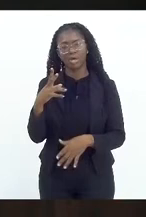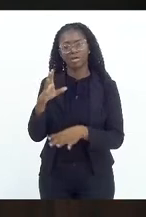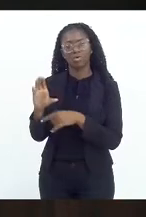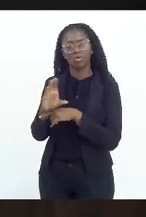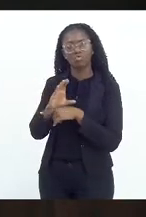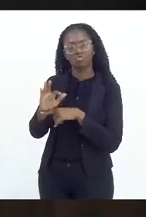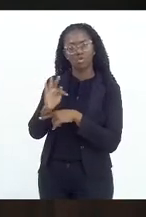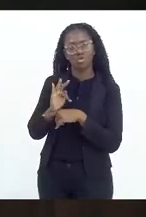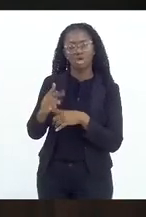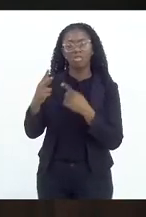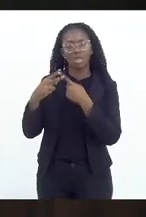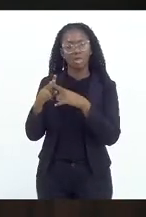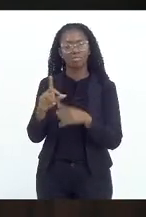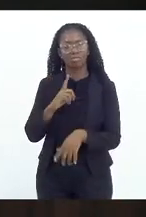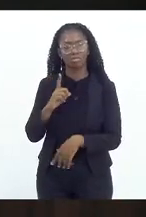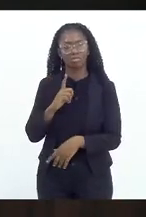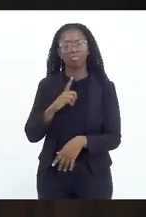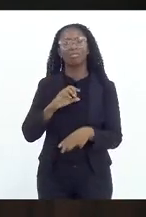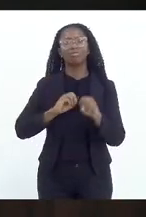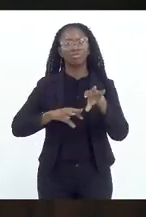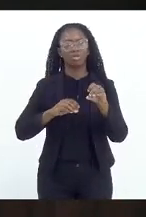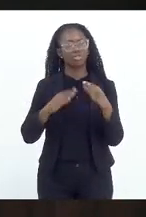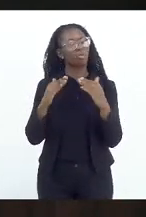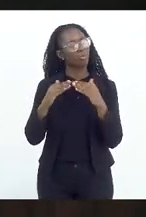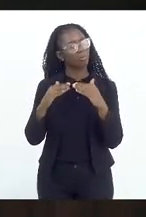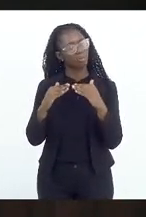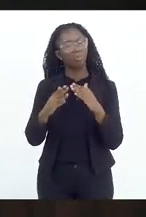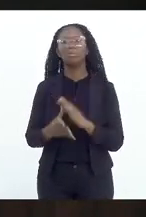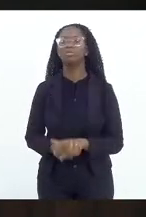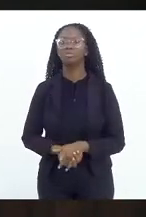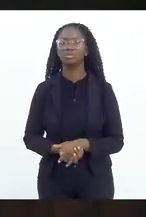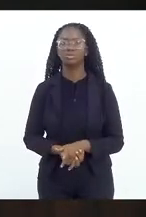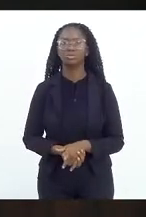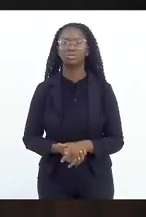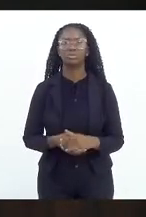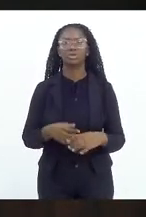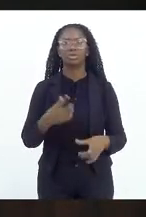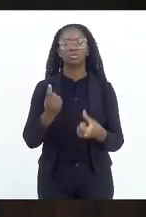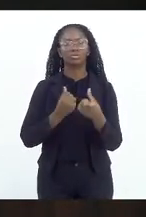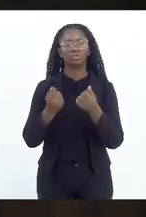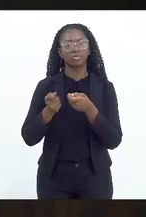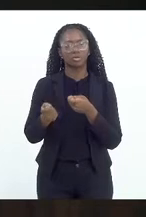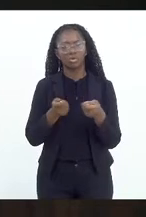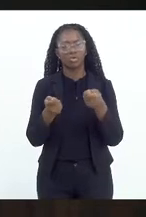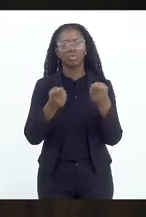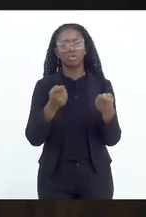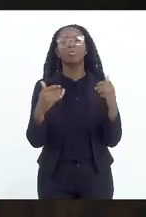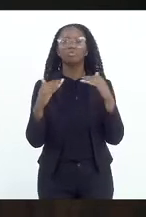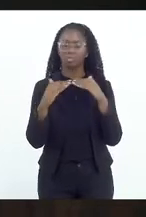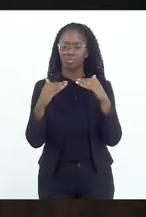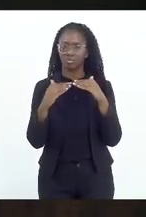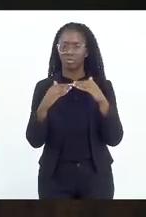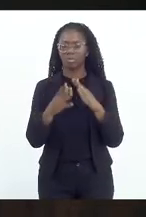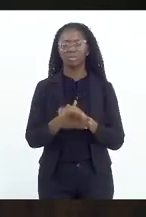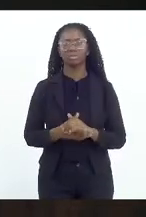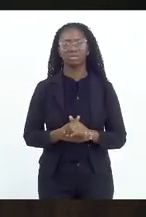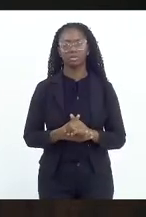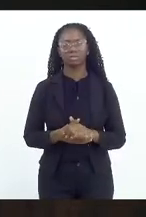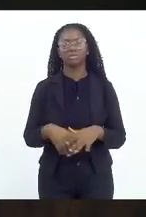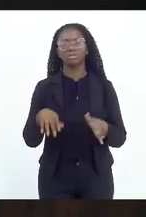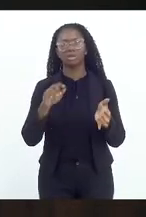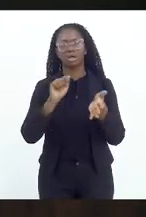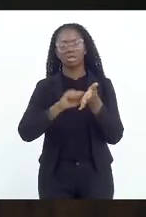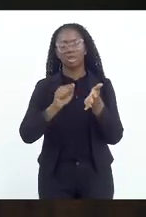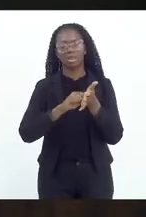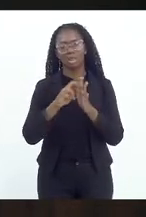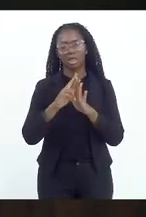emenda, de educação favorável, de orçamento, finanças, fiscalização financeira e controle favorável. Relatores, deputado Márcio